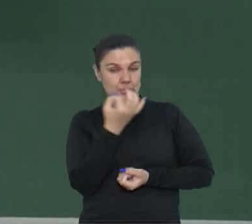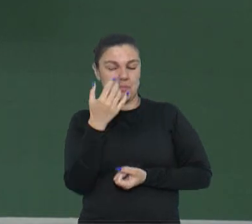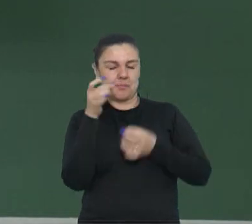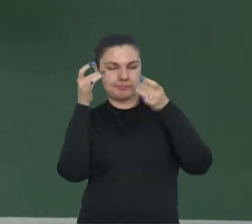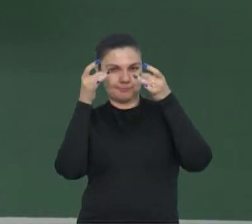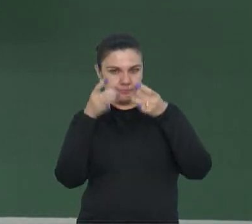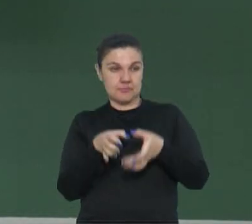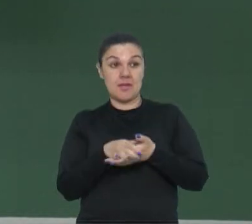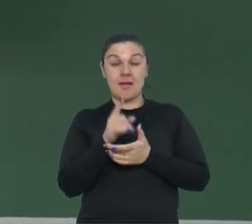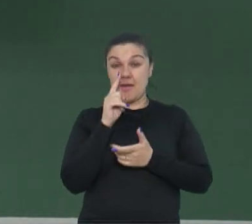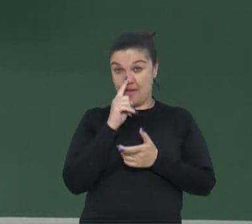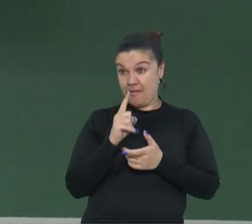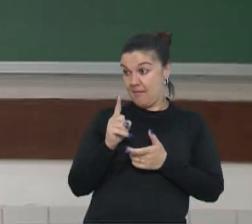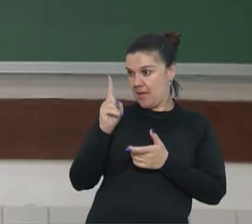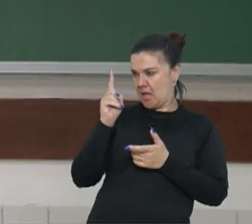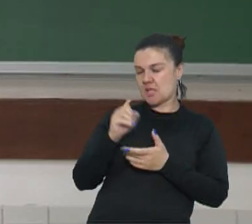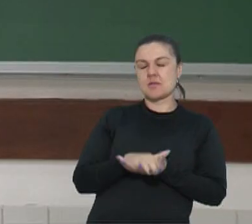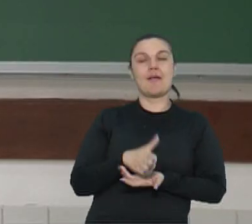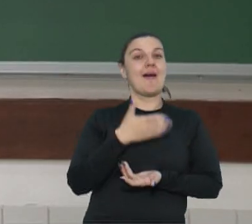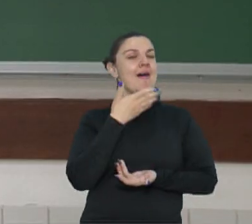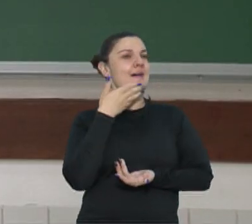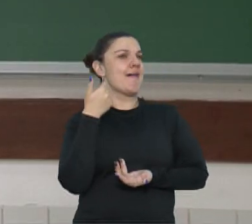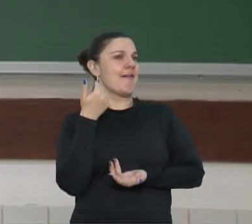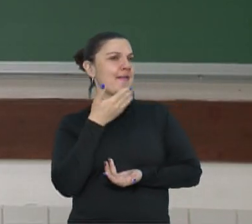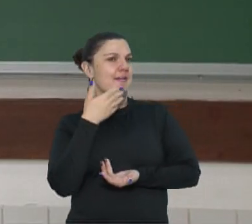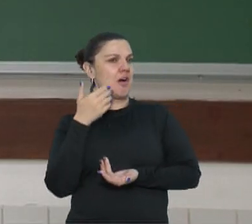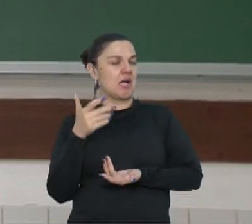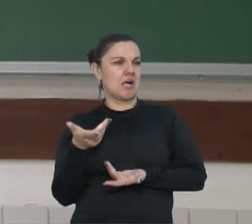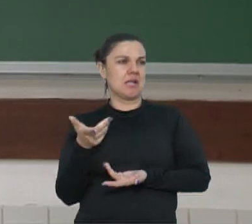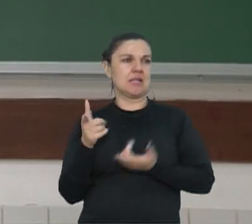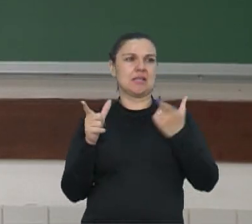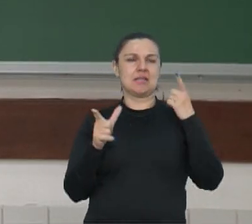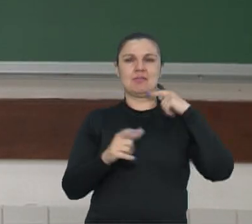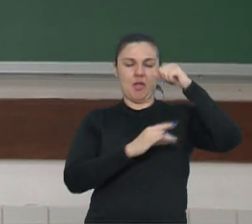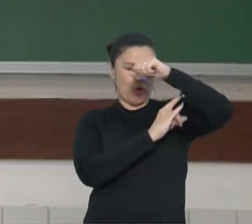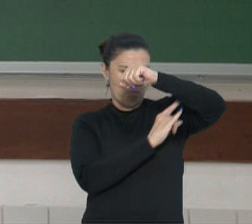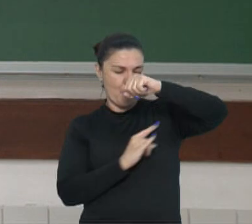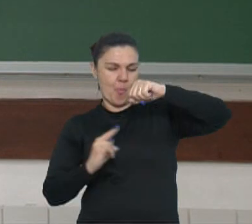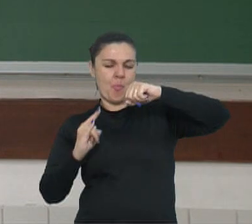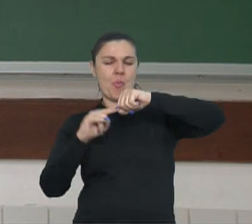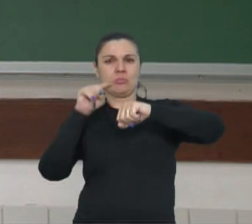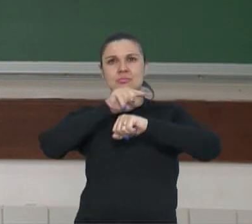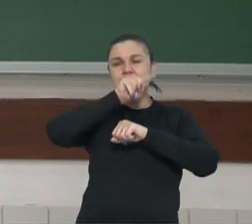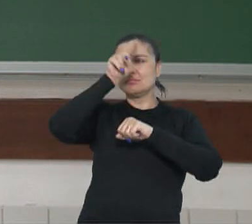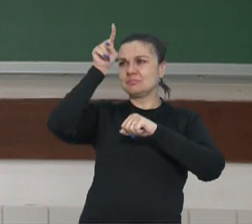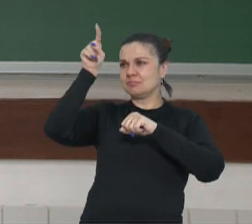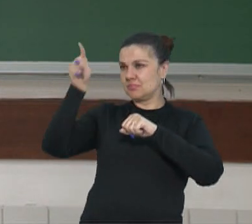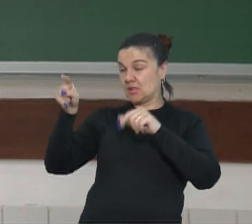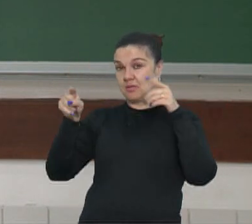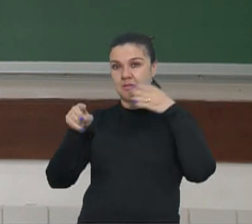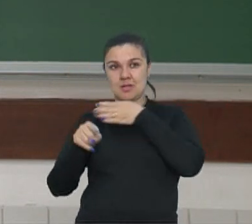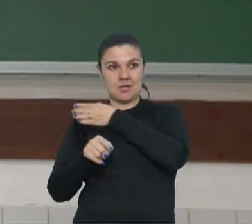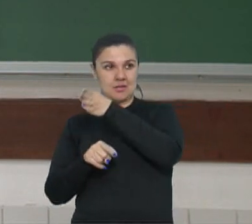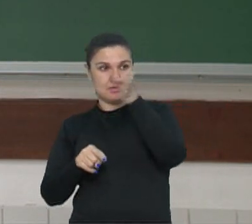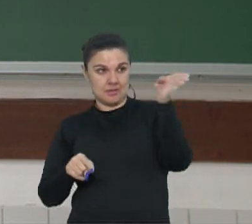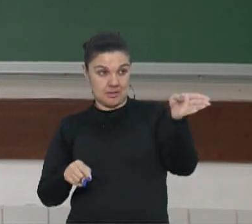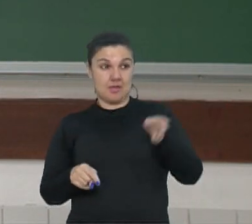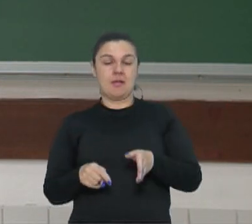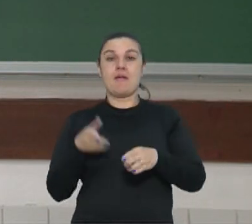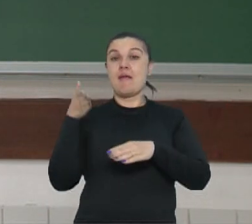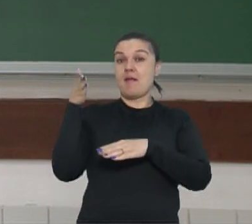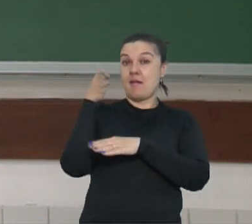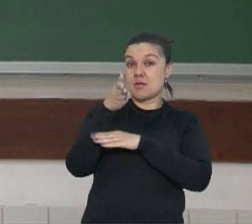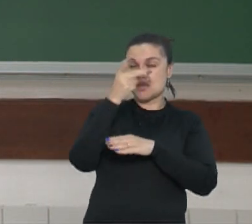sobraram. Essa é uma caverna de muito fácil acesso, né? Tem pontes, passarelas, inclusive ela tem acesso para pessoas com dificuldade